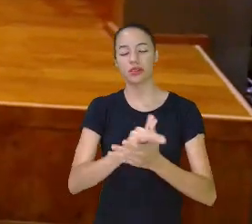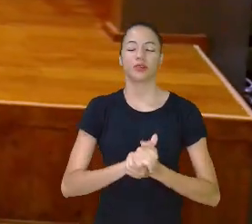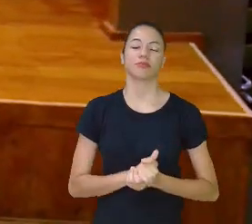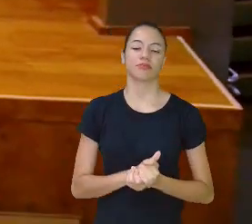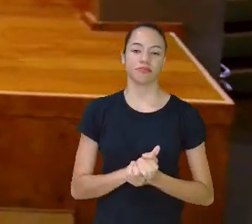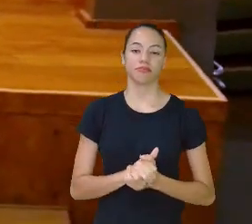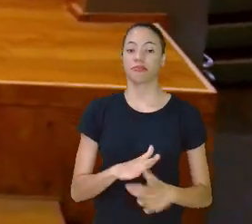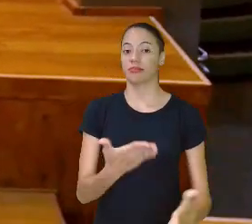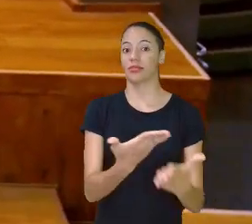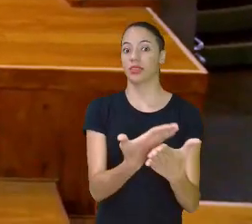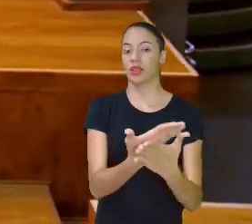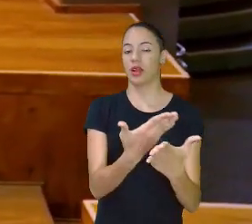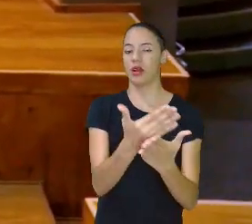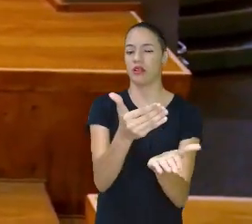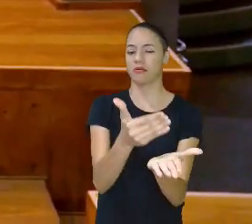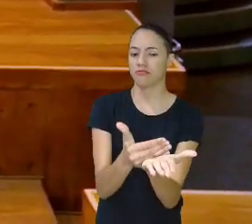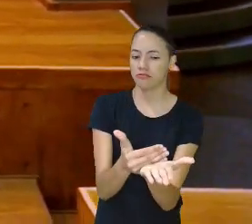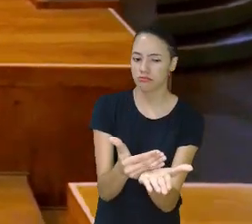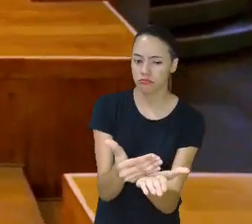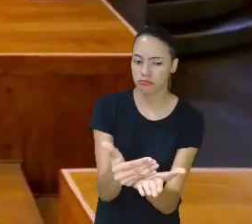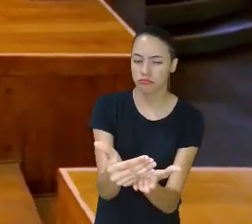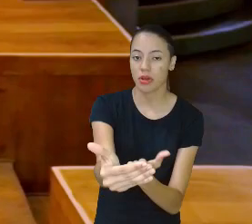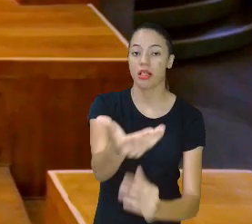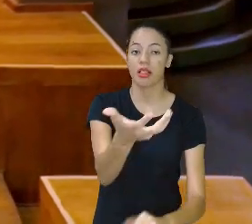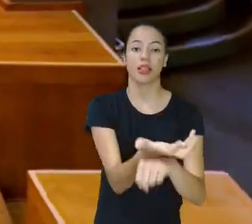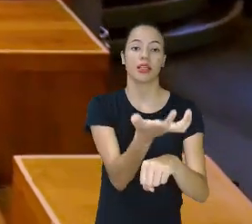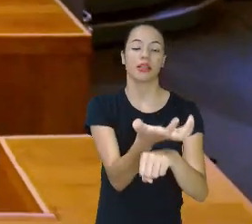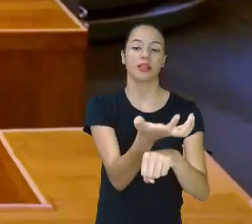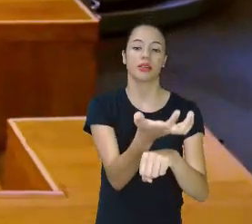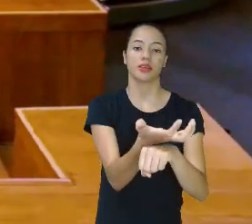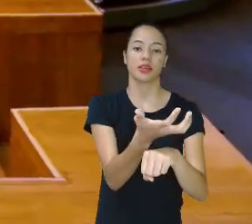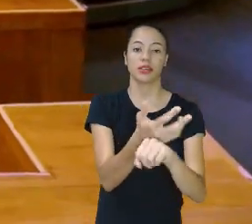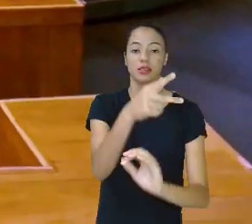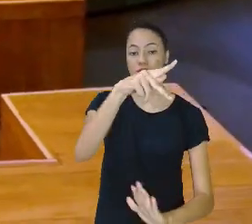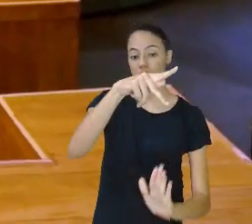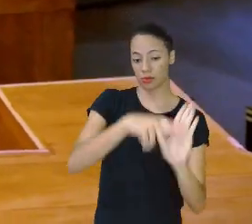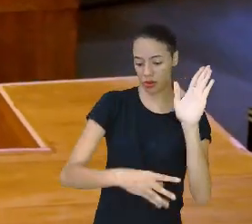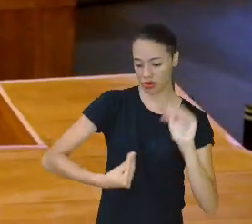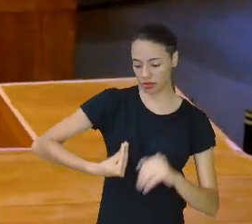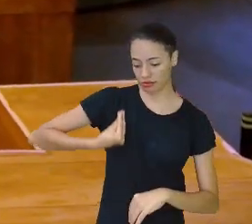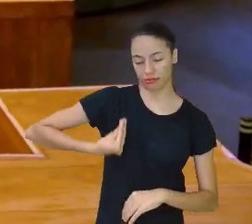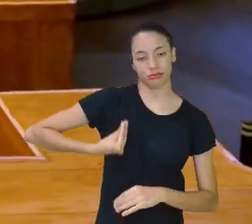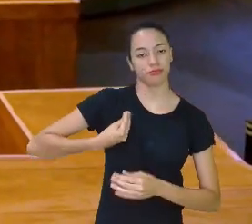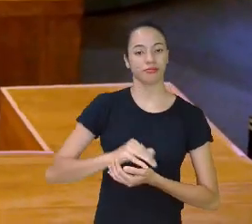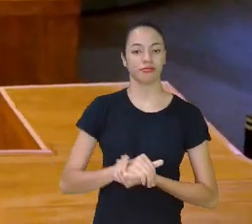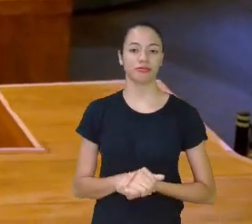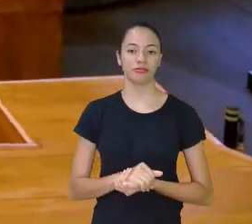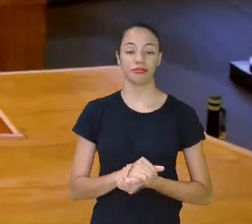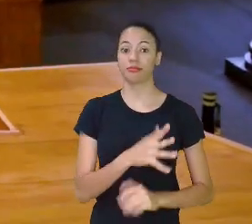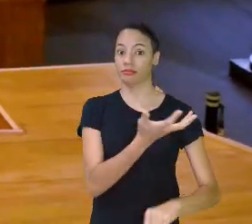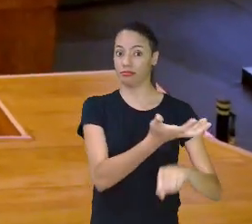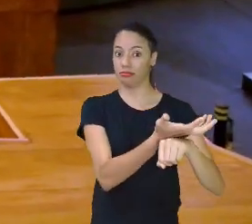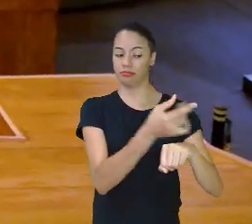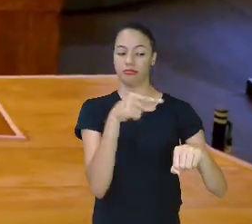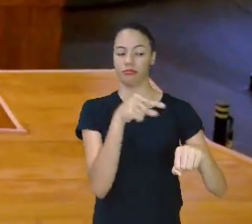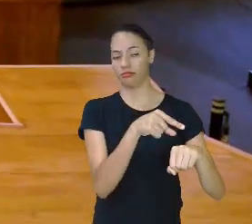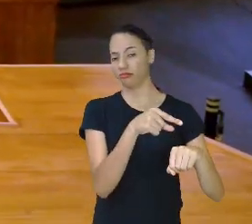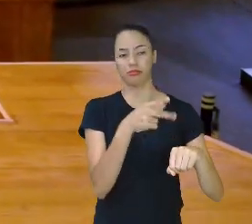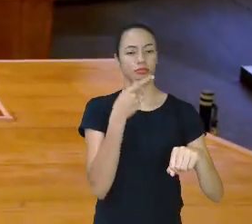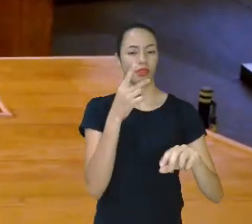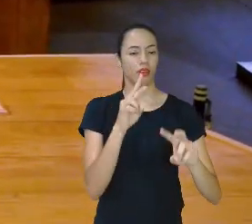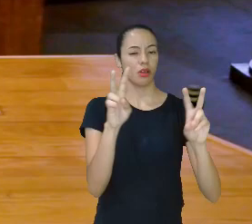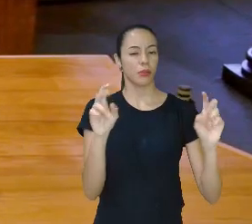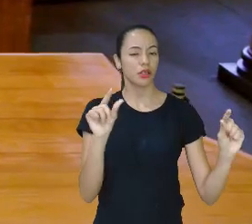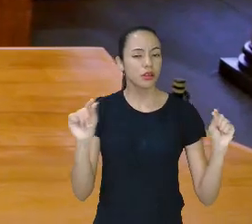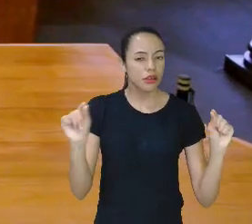a aula inaugural da disciplina de Projeto de Vida. Nessa disciplina nós vamos abordar de uma